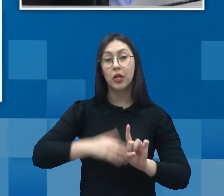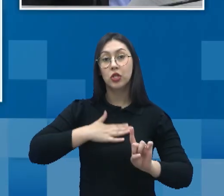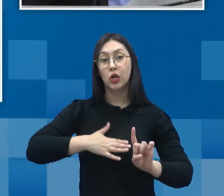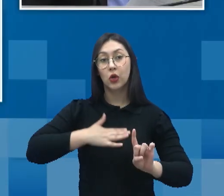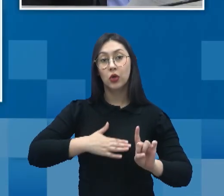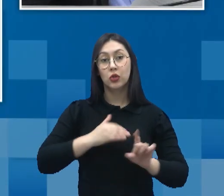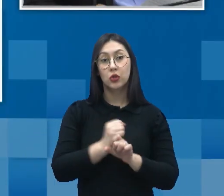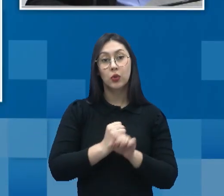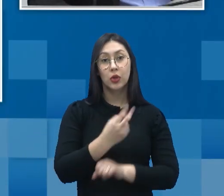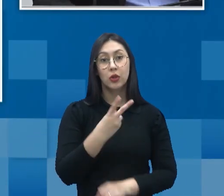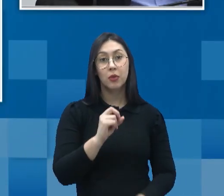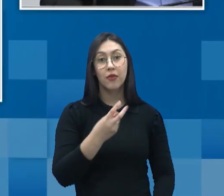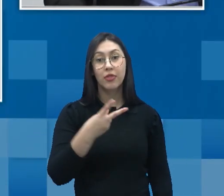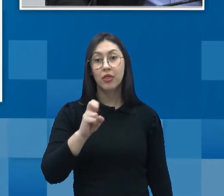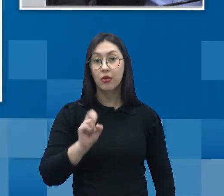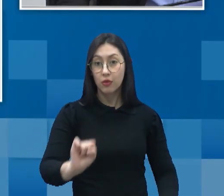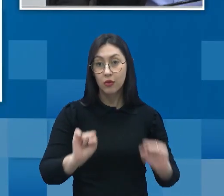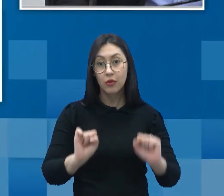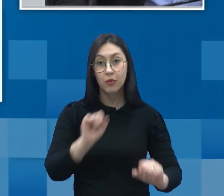Aberta a votação.